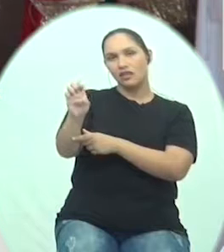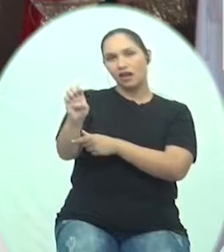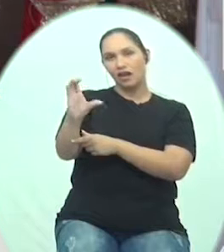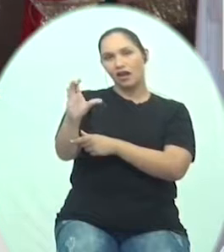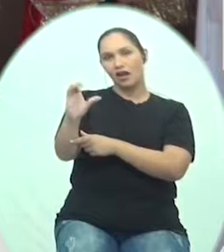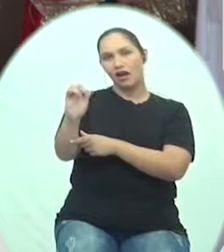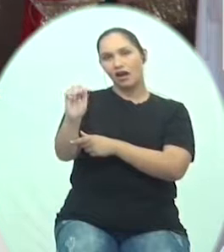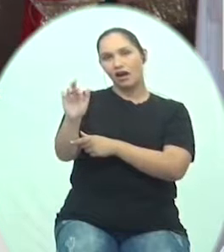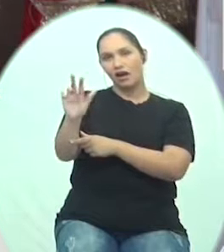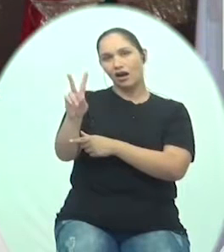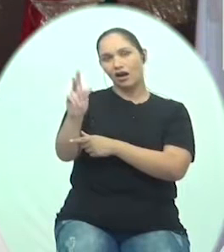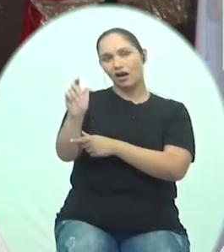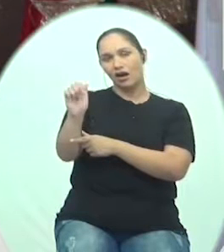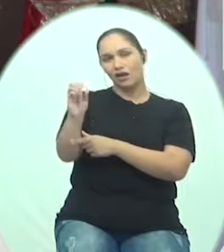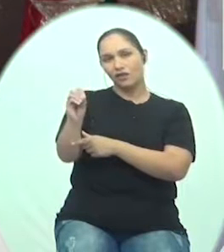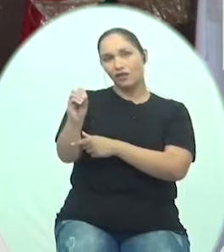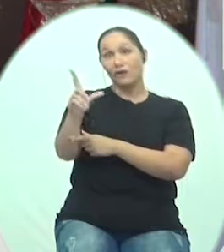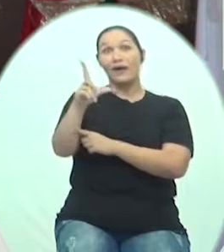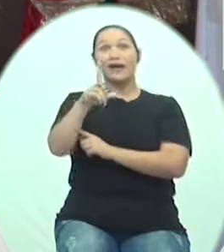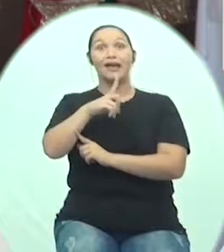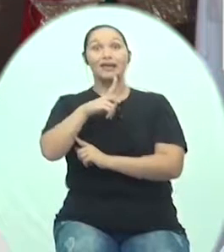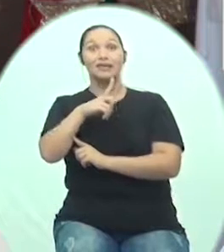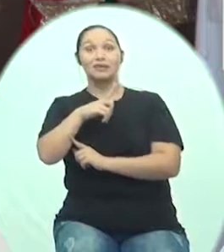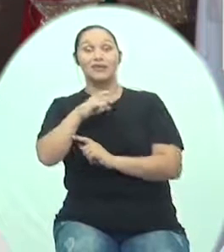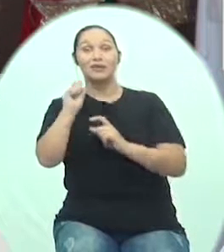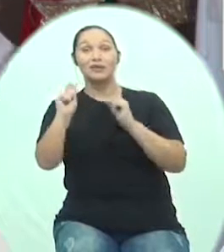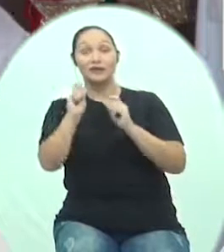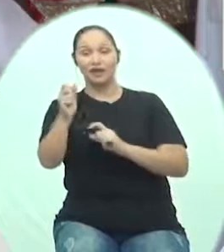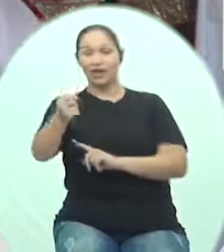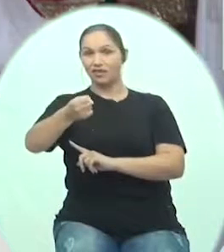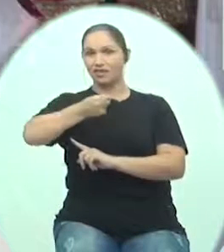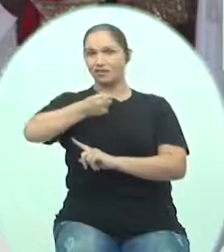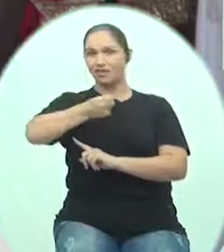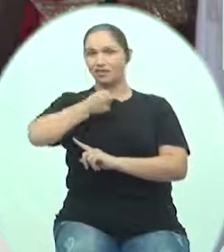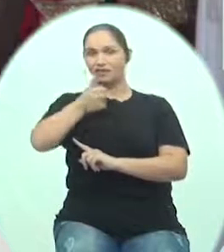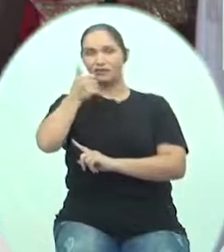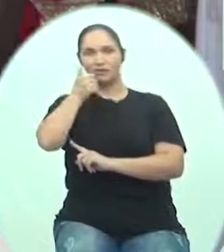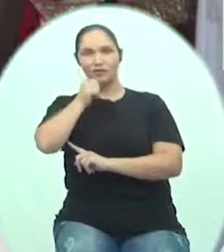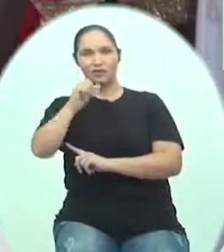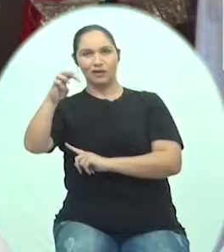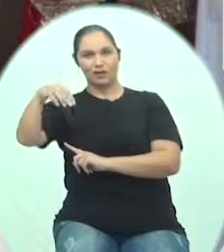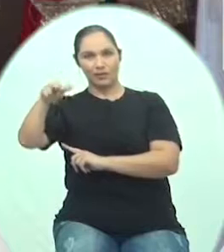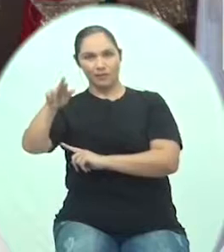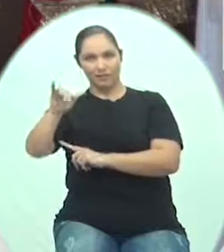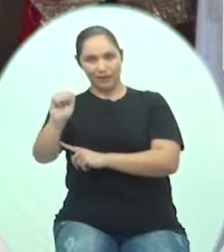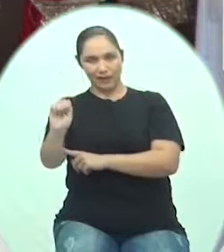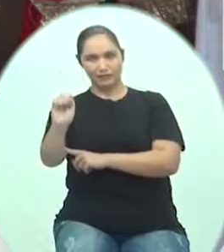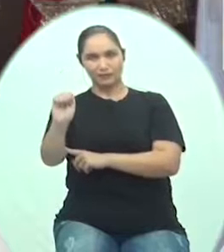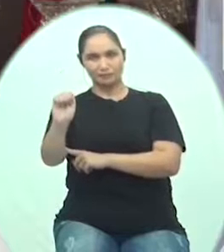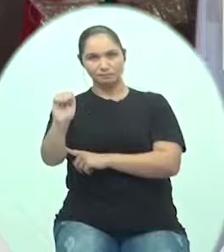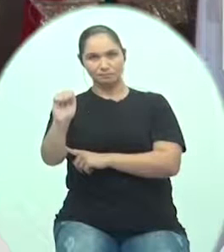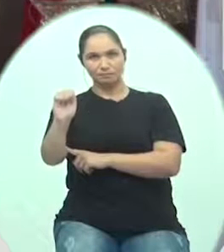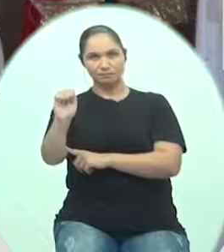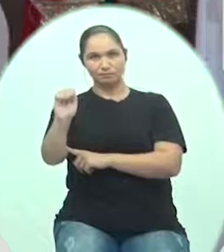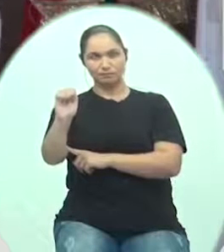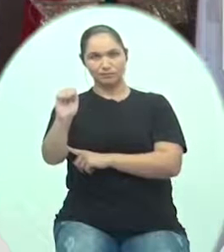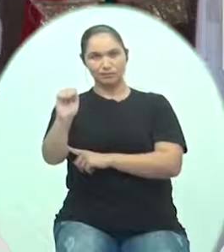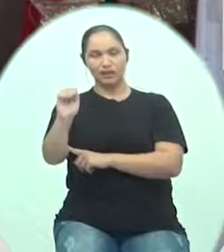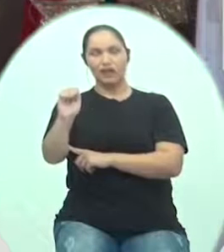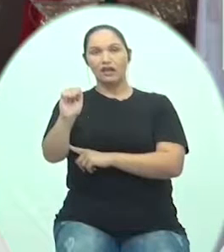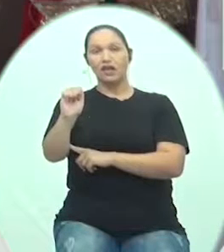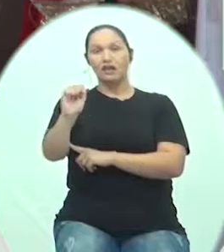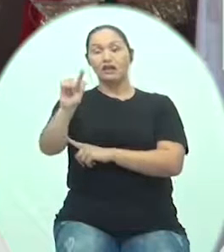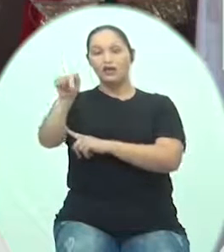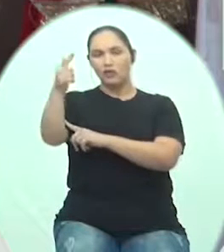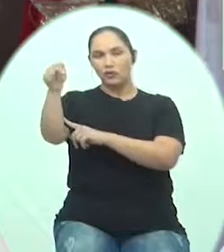delas com a dona Zilda Santos de 90 anos outra com a Dona Maria Alba de 86 anos que relataram